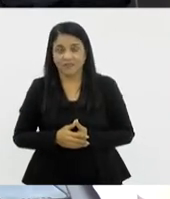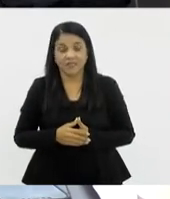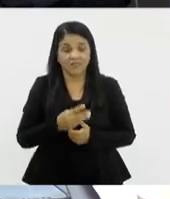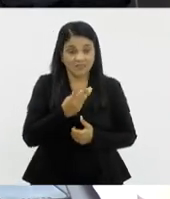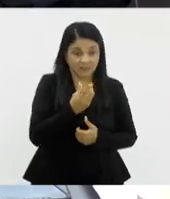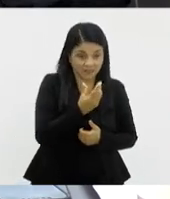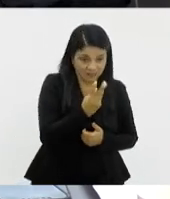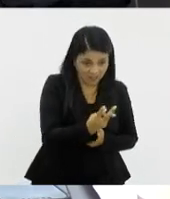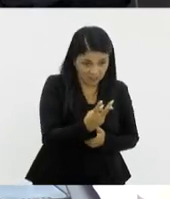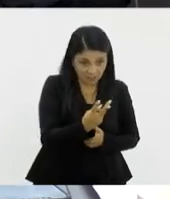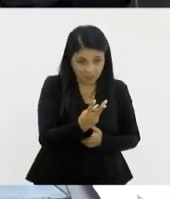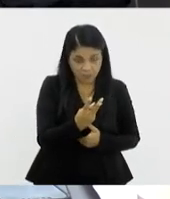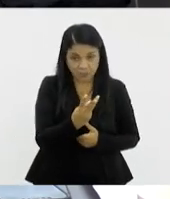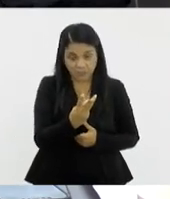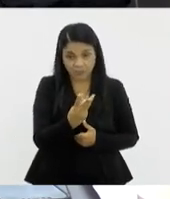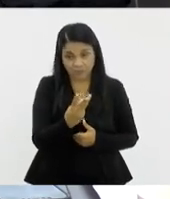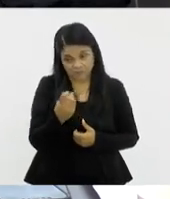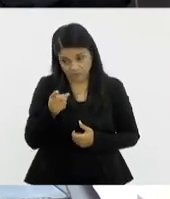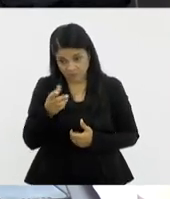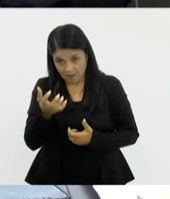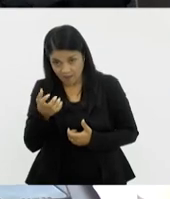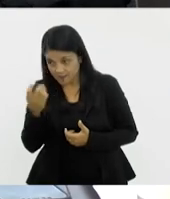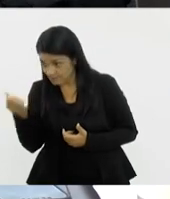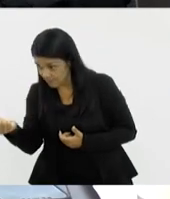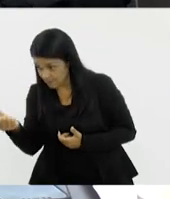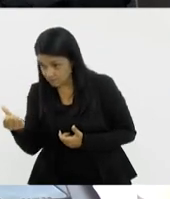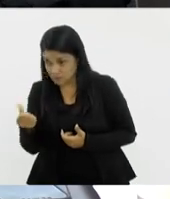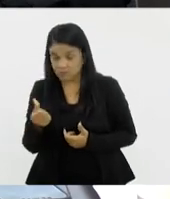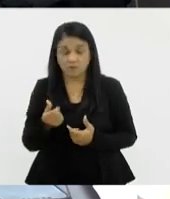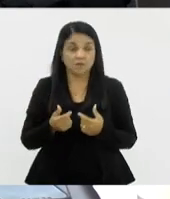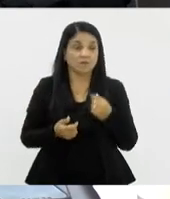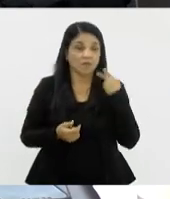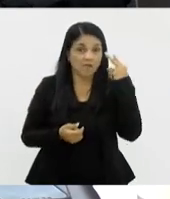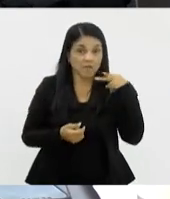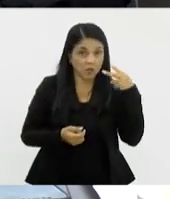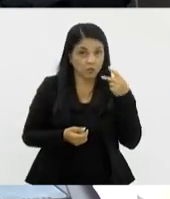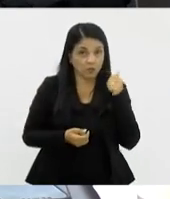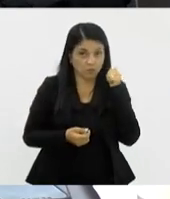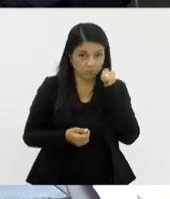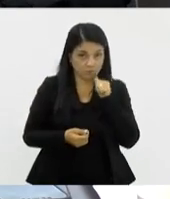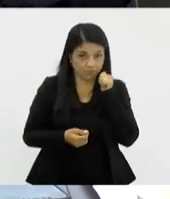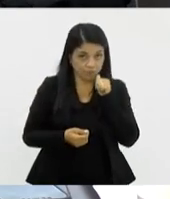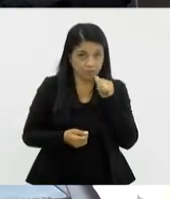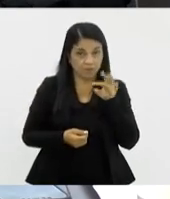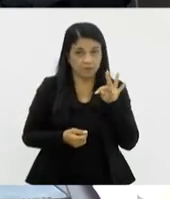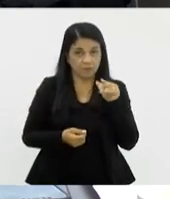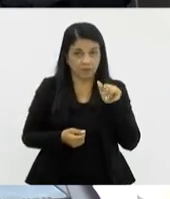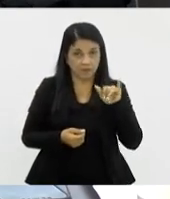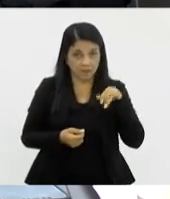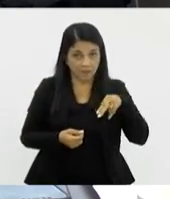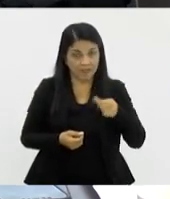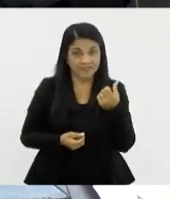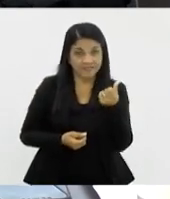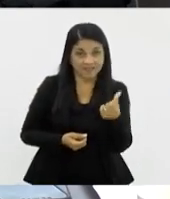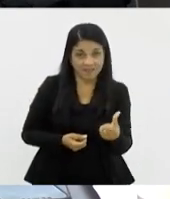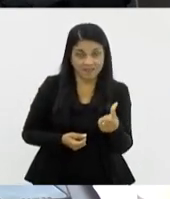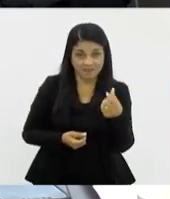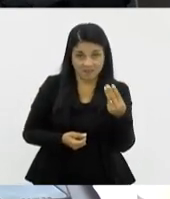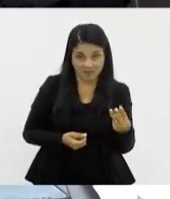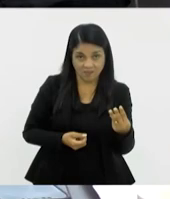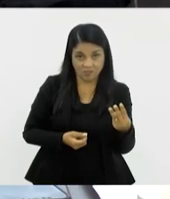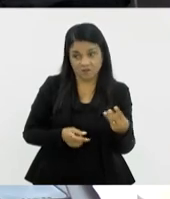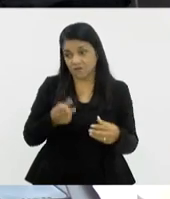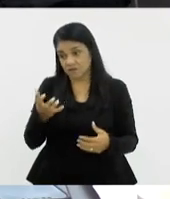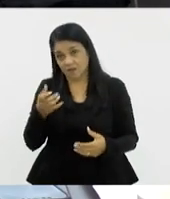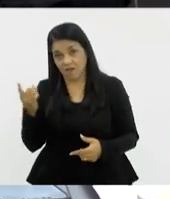tem, porque o senhor tem 6 meses, o dela é 3, a dela é menos, não há problema nenhum, está contemplado. Isso já